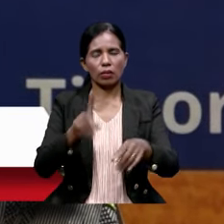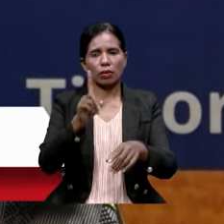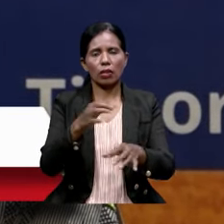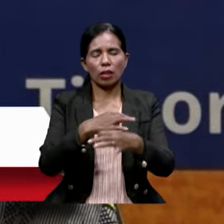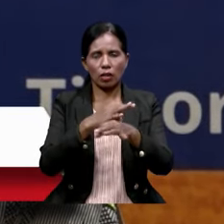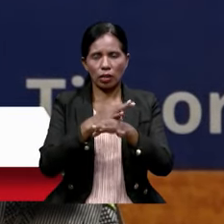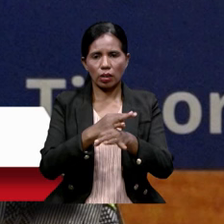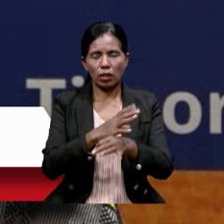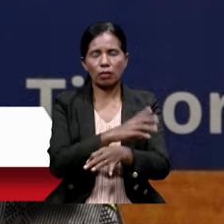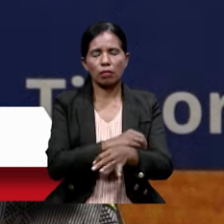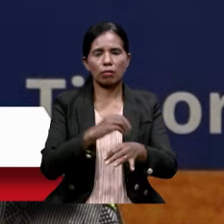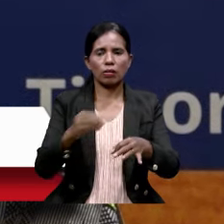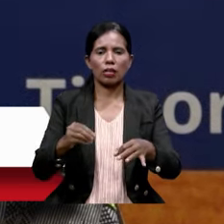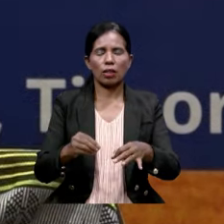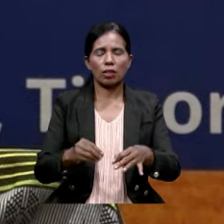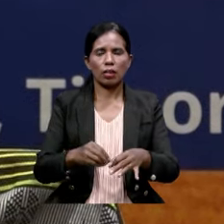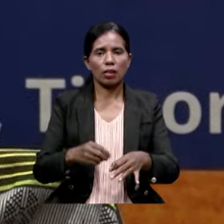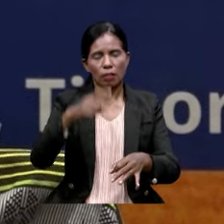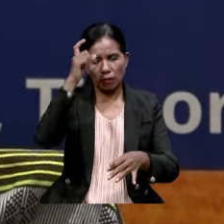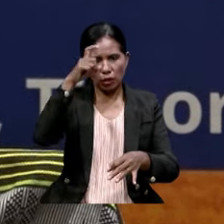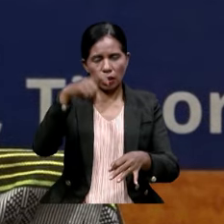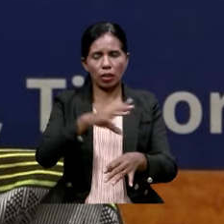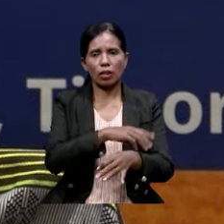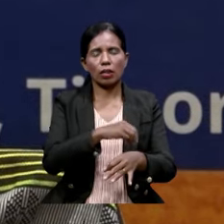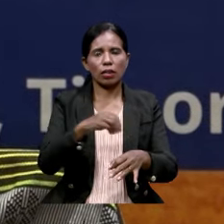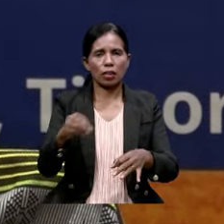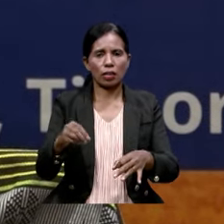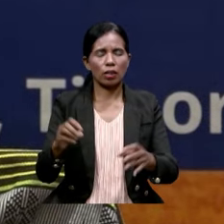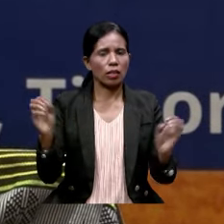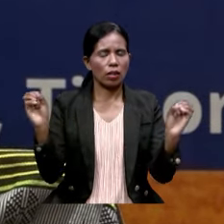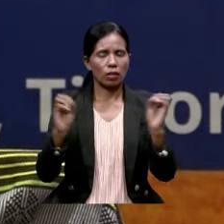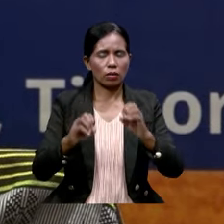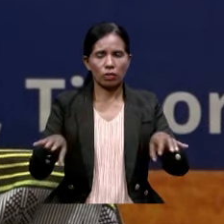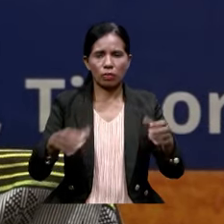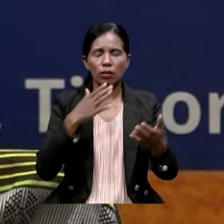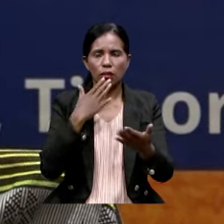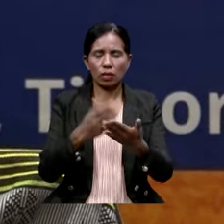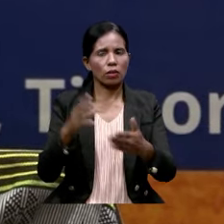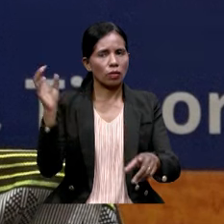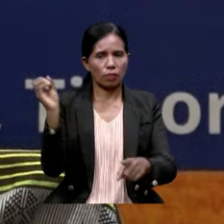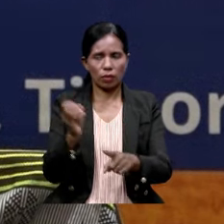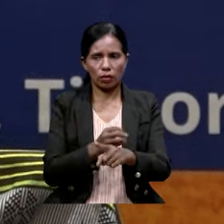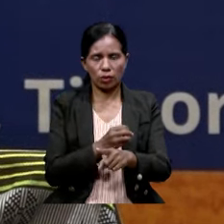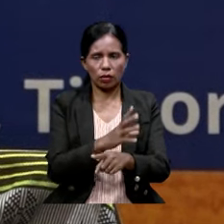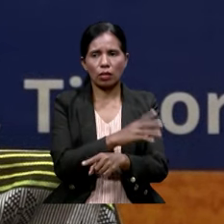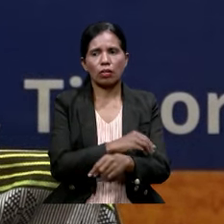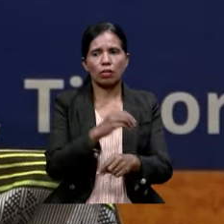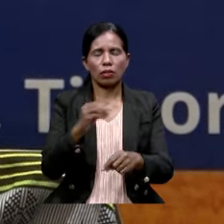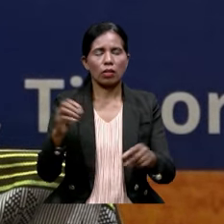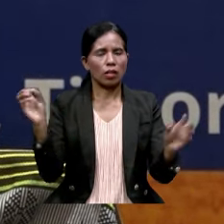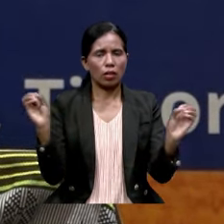minha desempenho ética profissional, laos concertiva ou obrigação com os